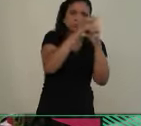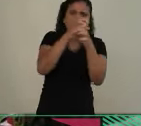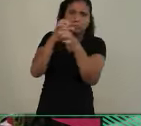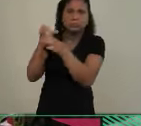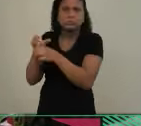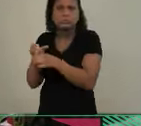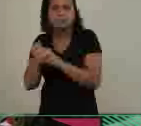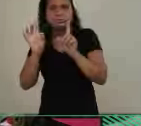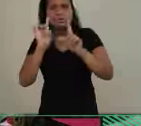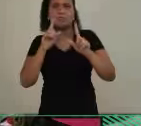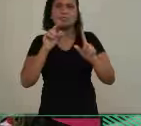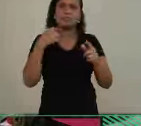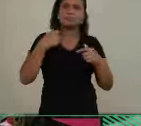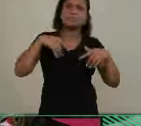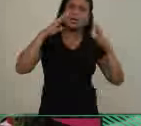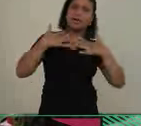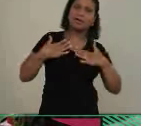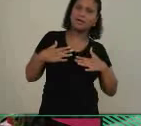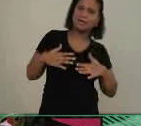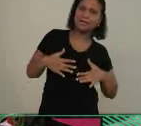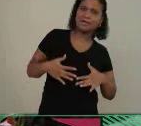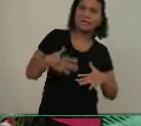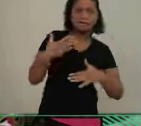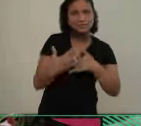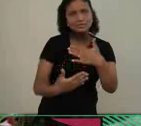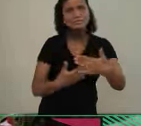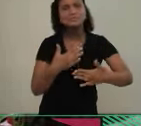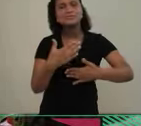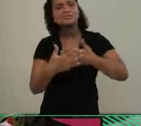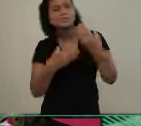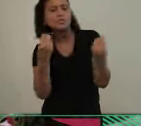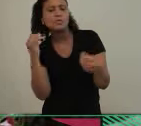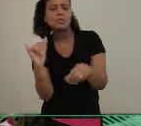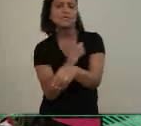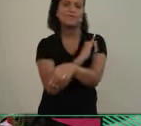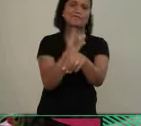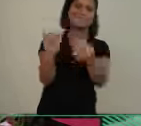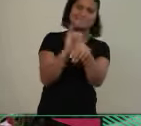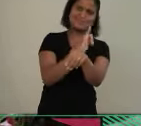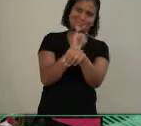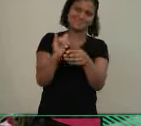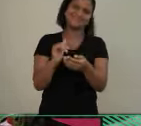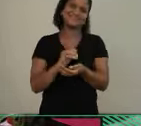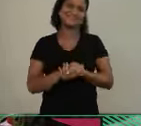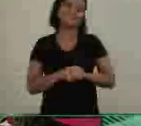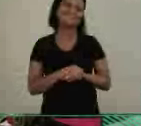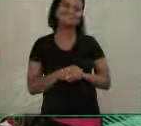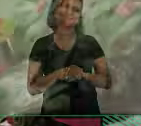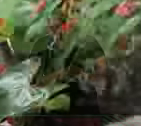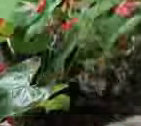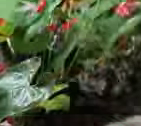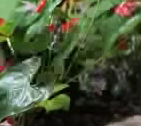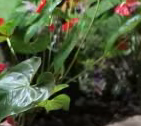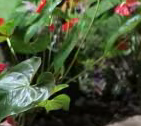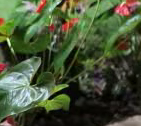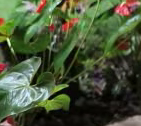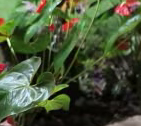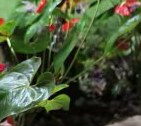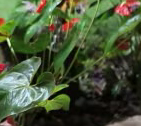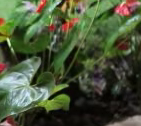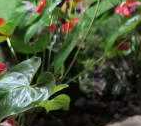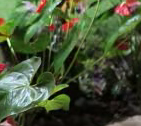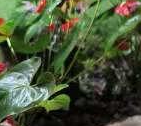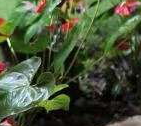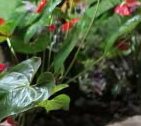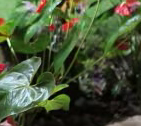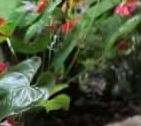né, caindo na jugular das pessoas, como ela diz, mas um pouco mais amena, mas indo assim,